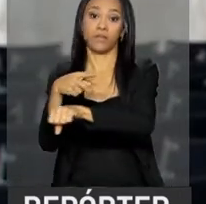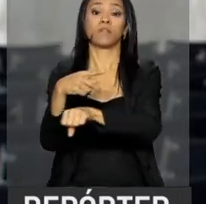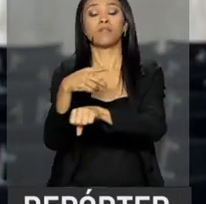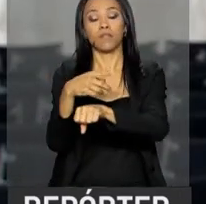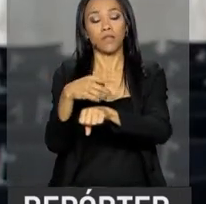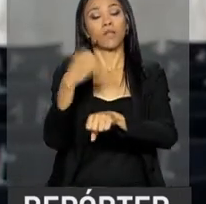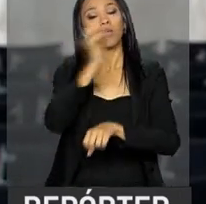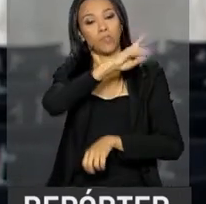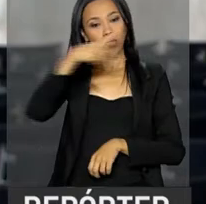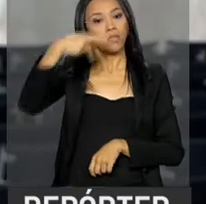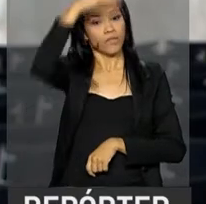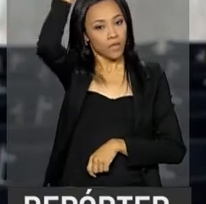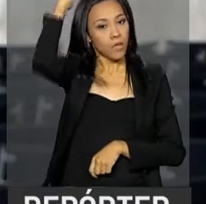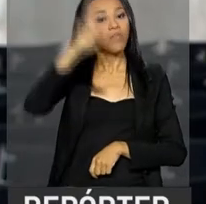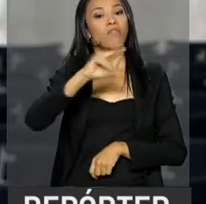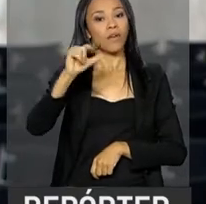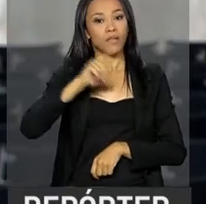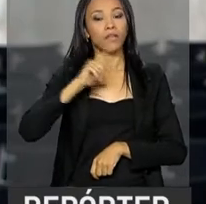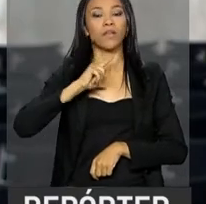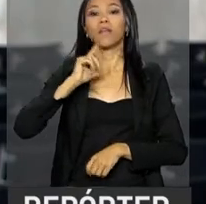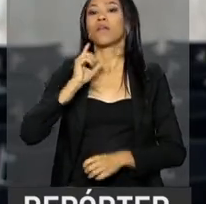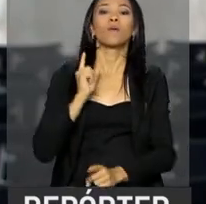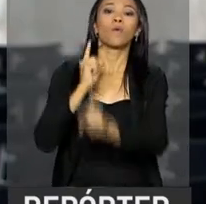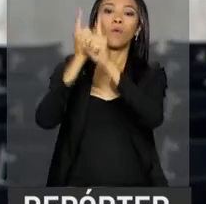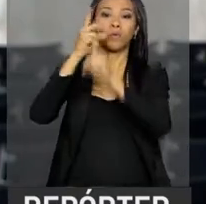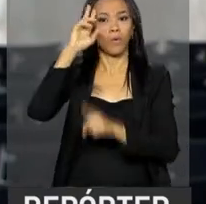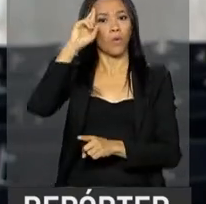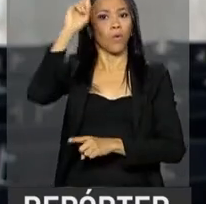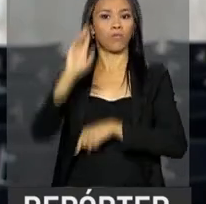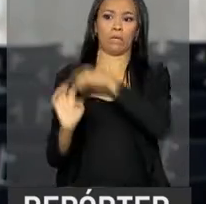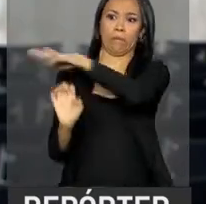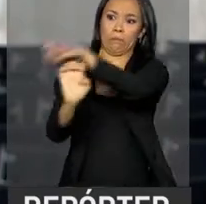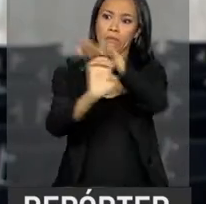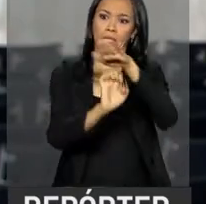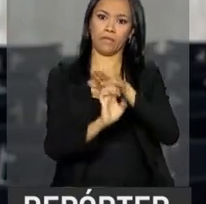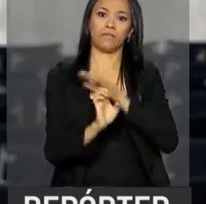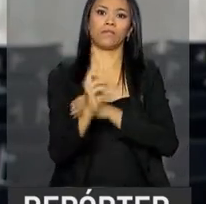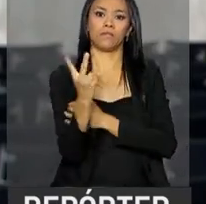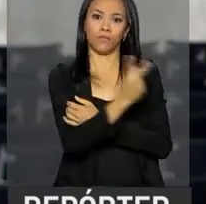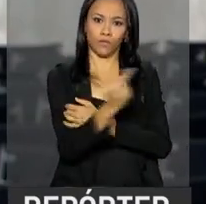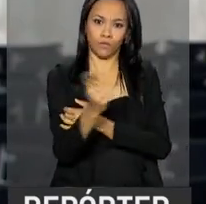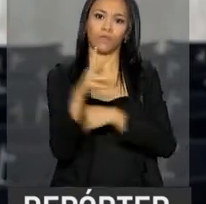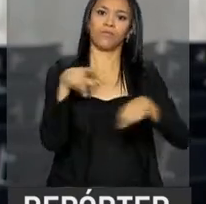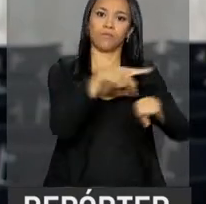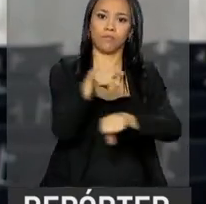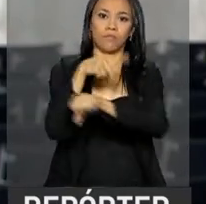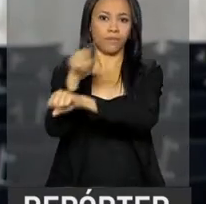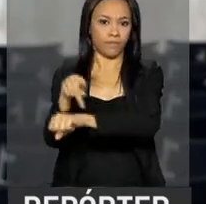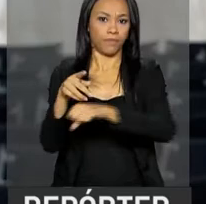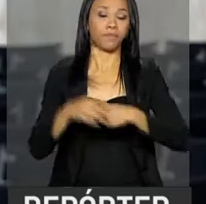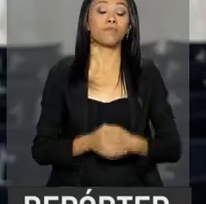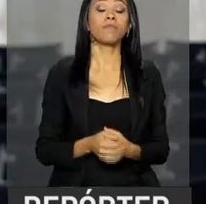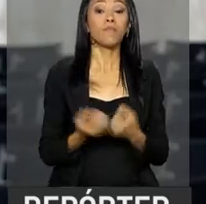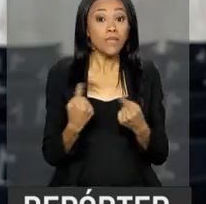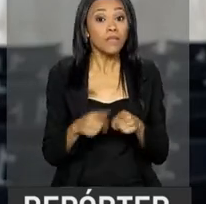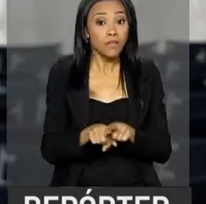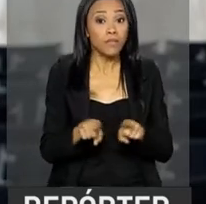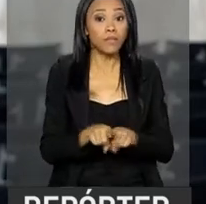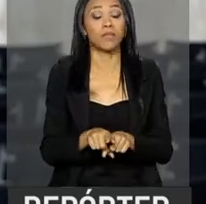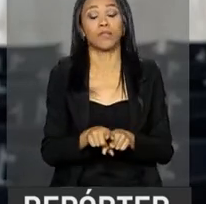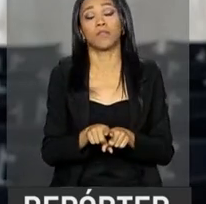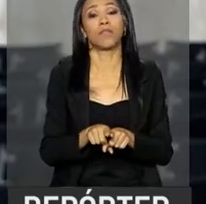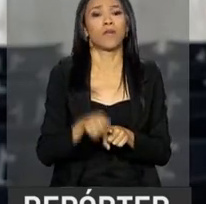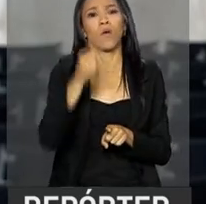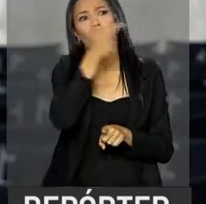deve ter encontros com investidores e empresários é no caso além de também de autoridades de